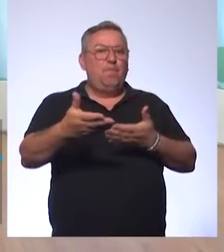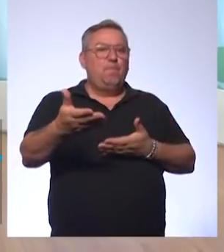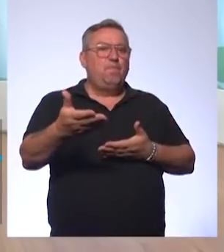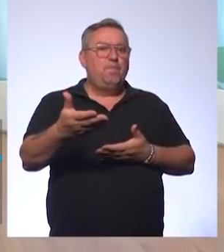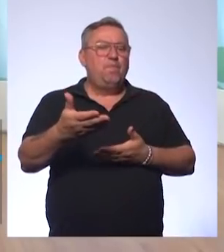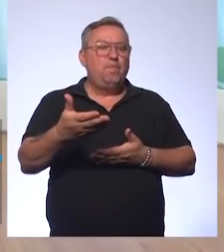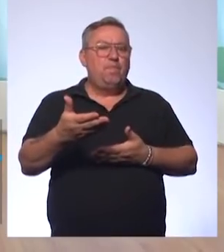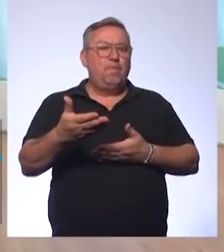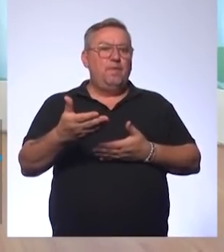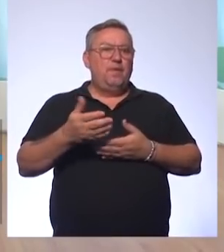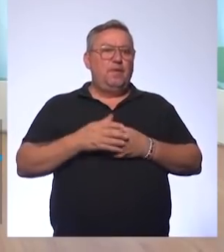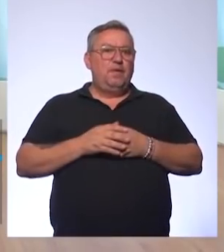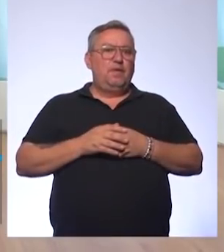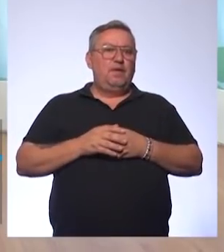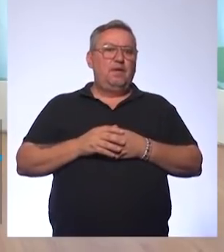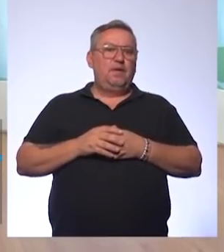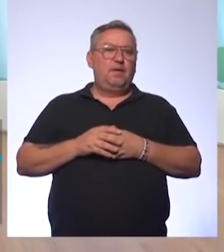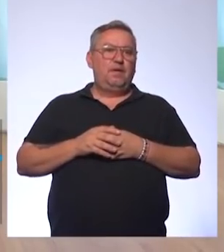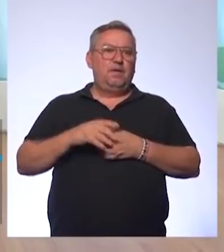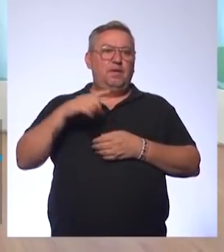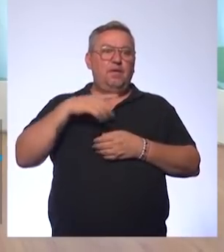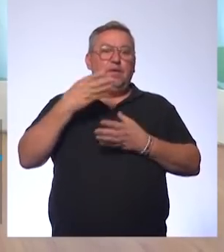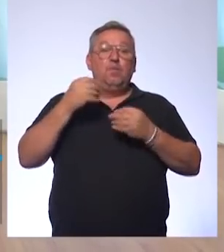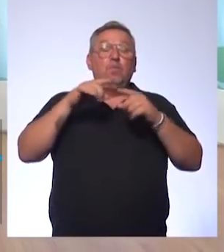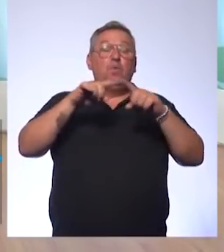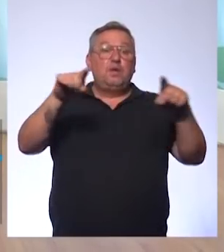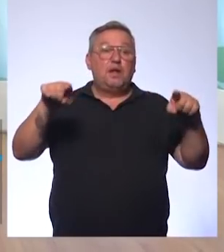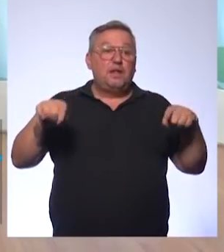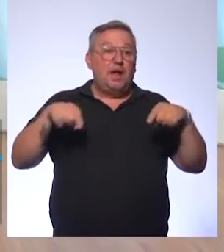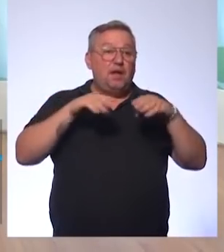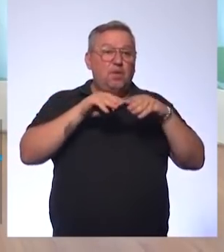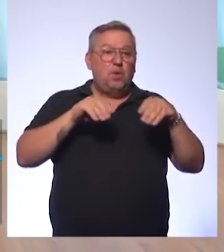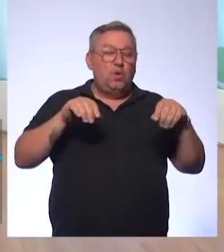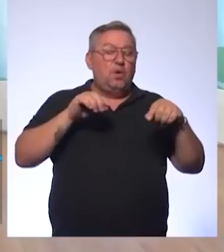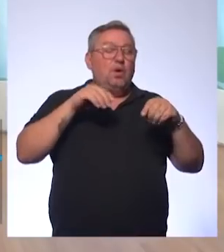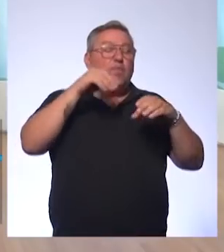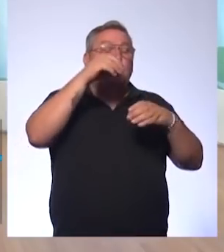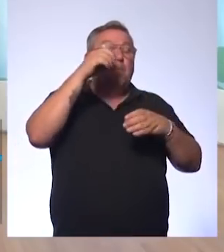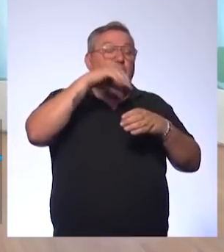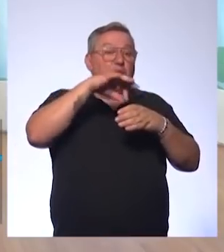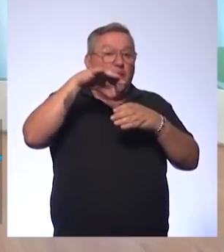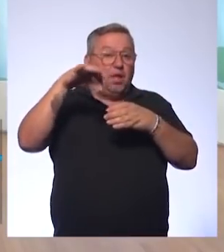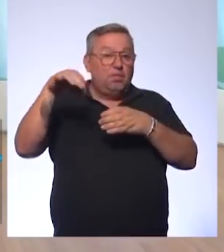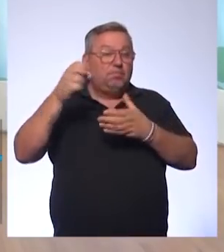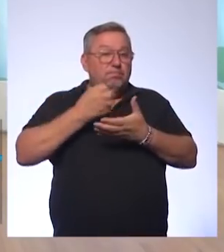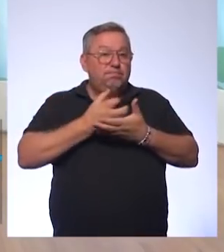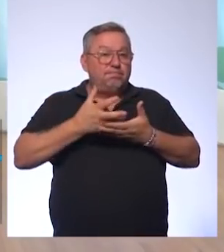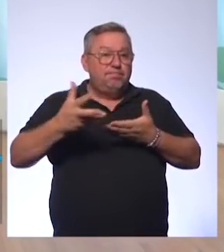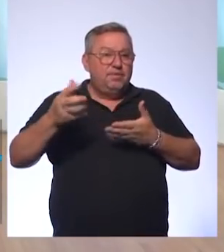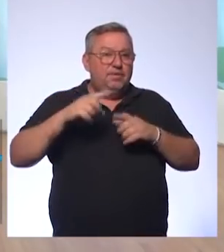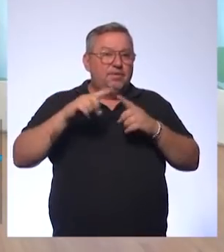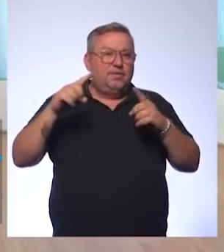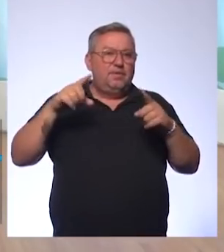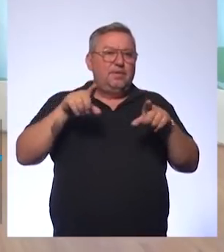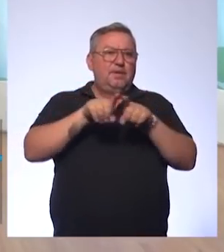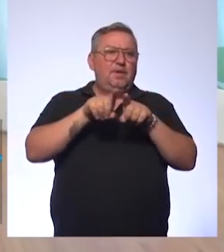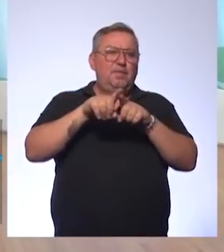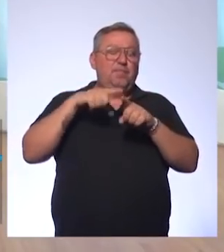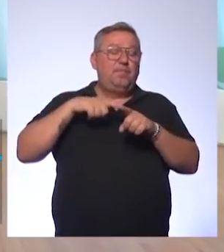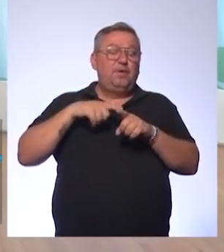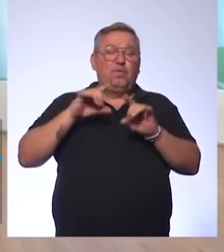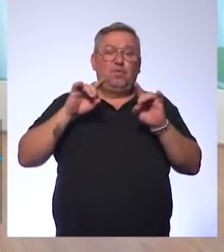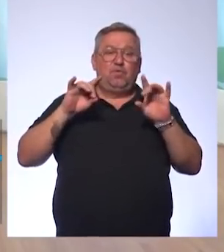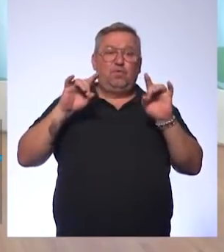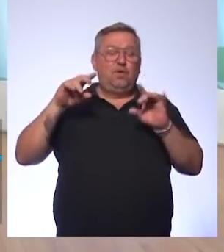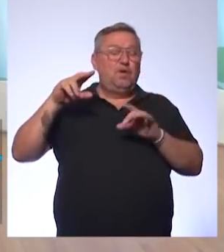vocês podem me dar em troca? Eu tenho muita terra, muito lugar para plantar. Eu sou uma pessoa meio cansada também, porque eu sou da